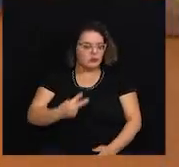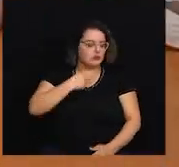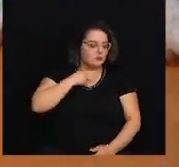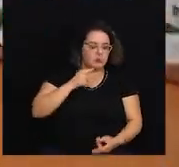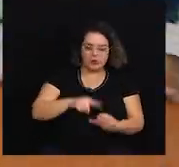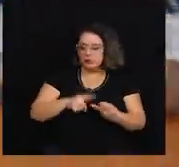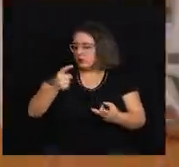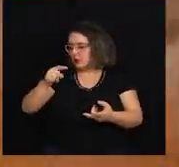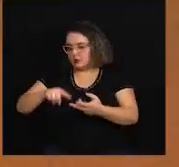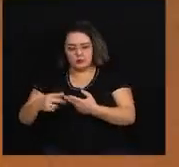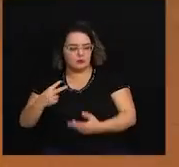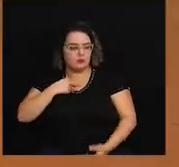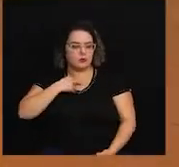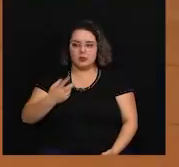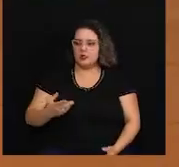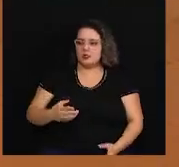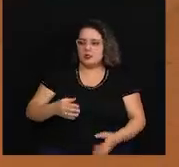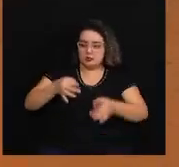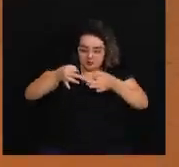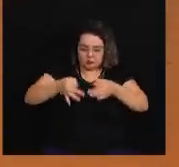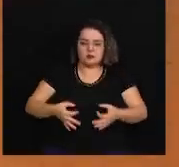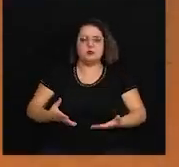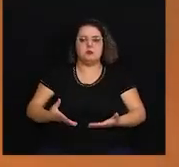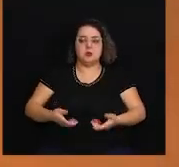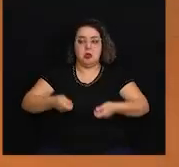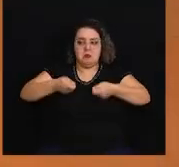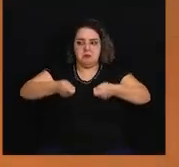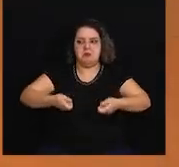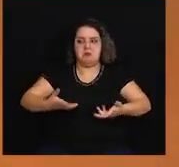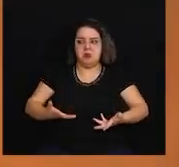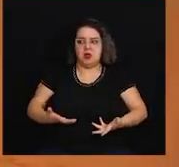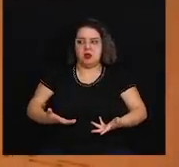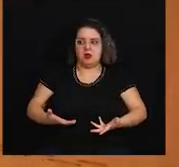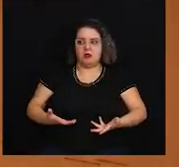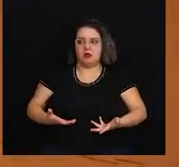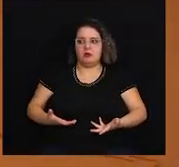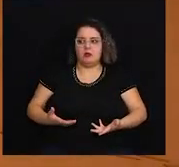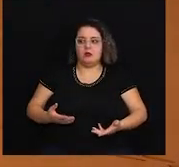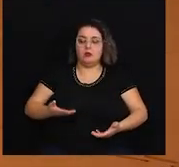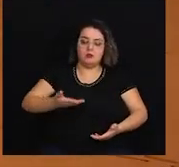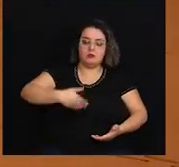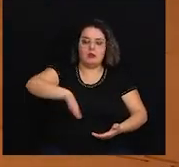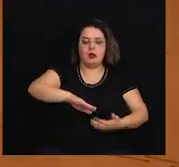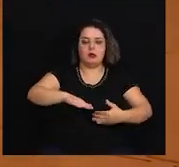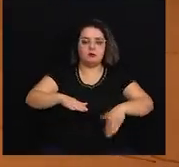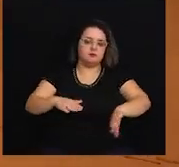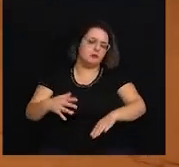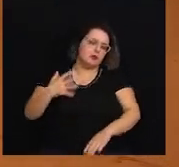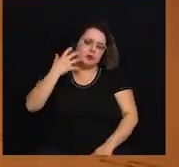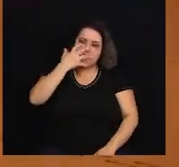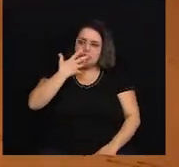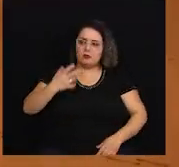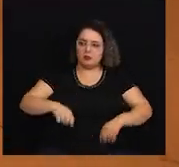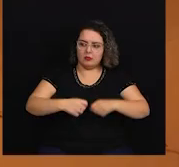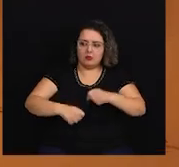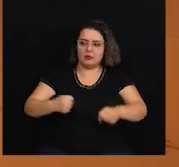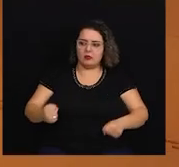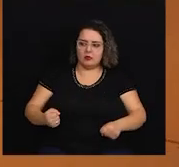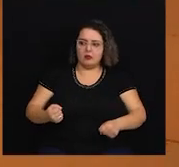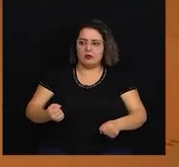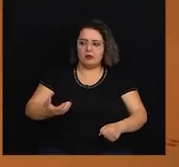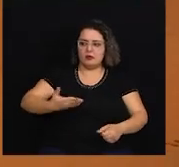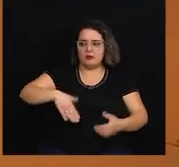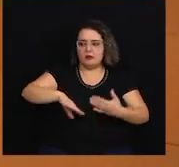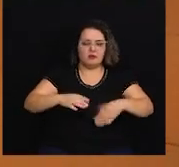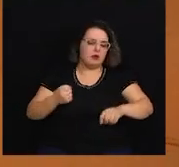leva bronca da ciplina uma disciplina rígida UTI com do em cima e abaixar não só faixa preta de karatê fiz